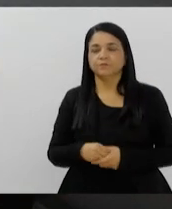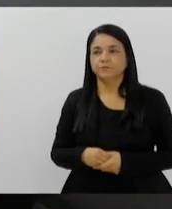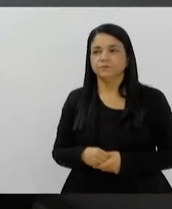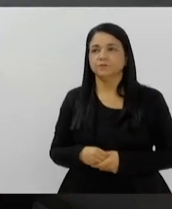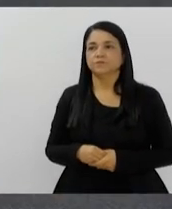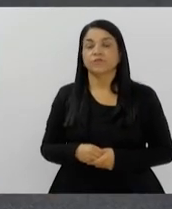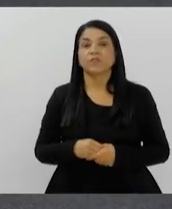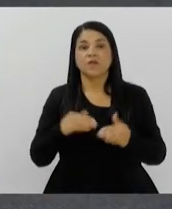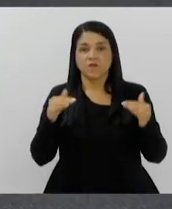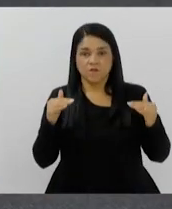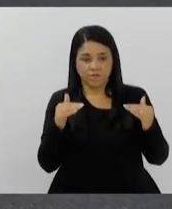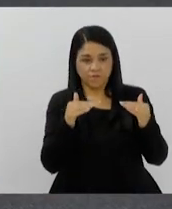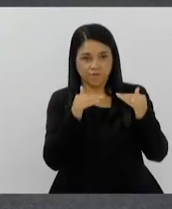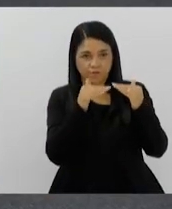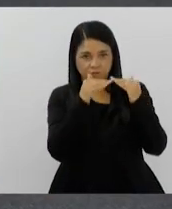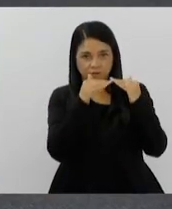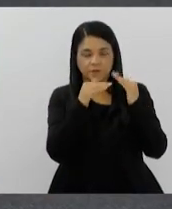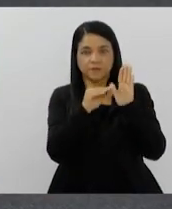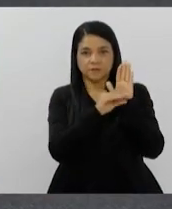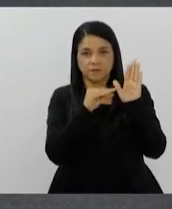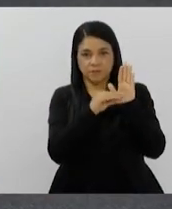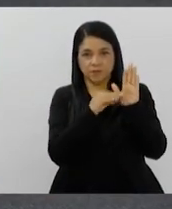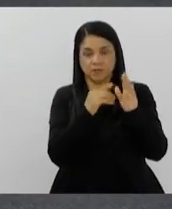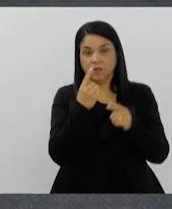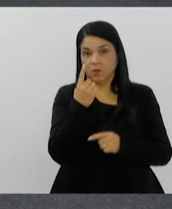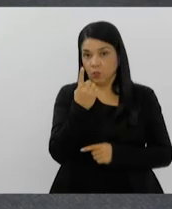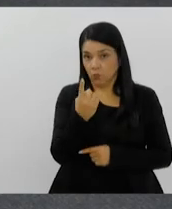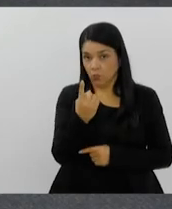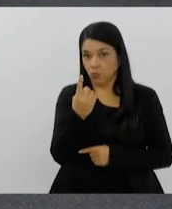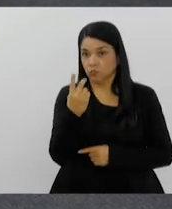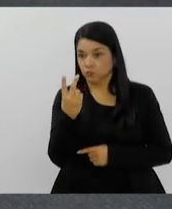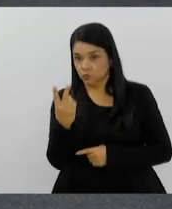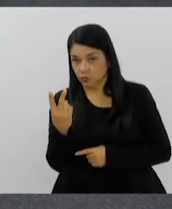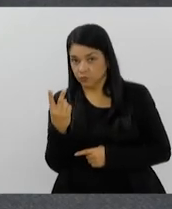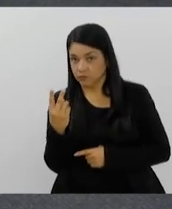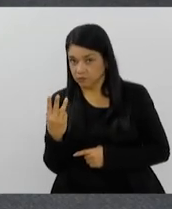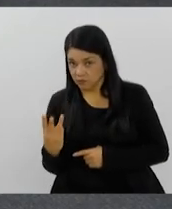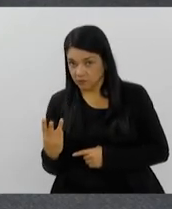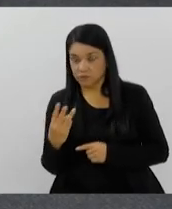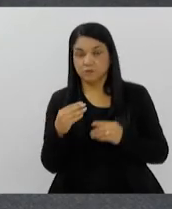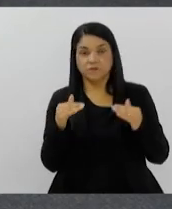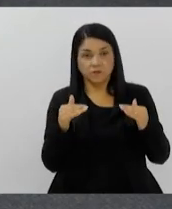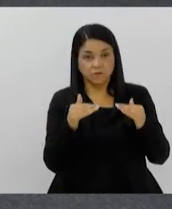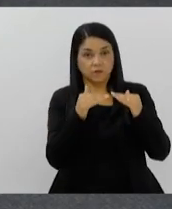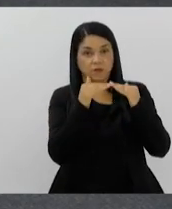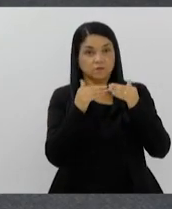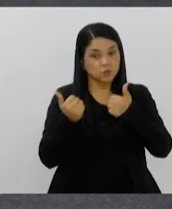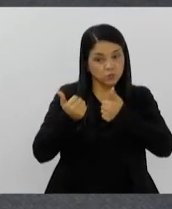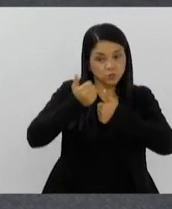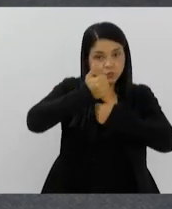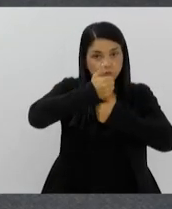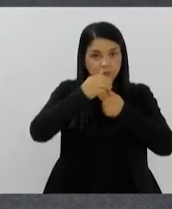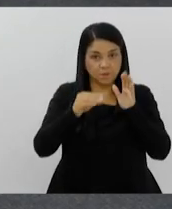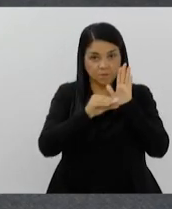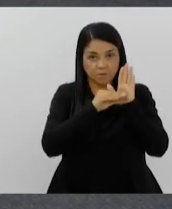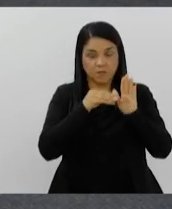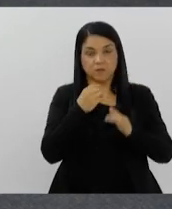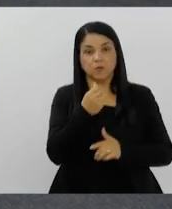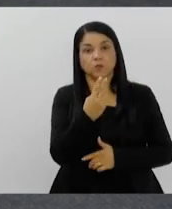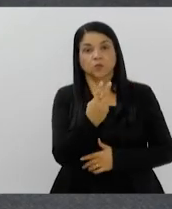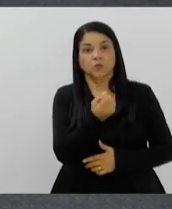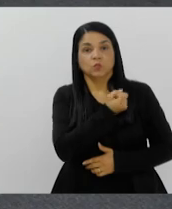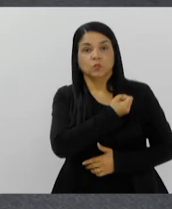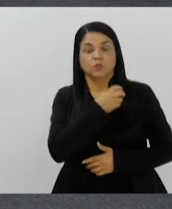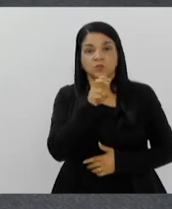para ser favorável às emendas números 1, 2 e 3, favorável com subemenda às emendas números